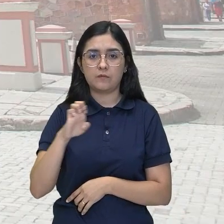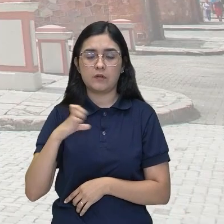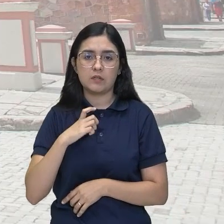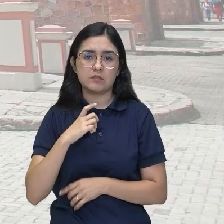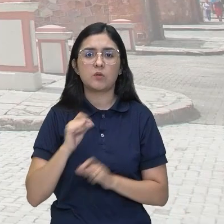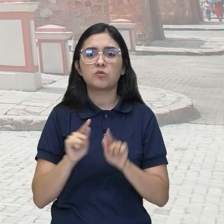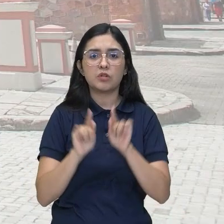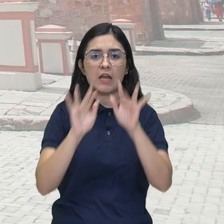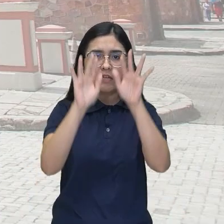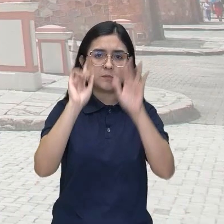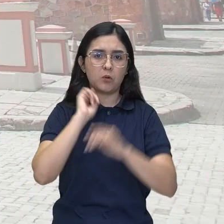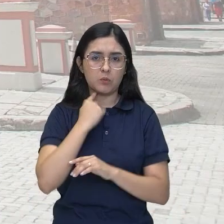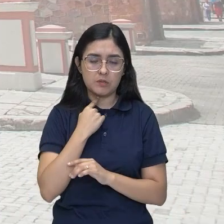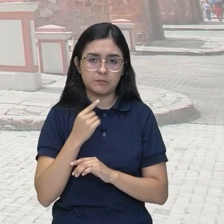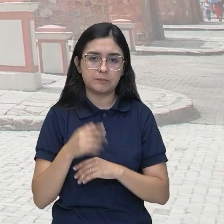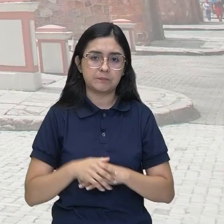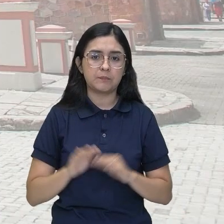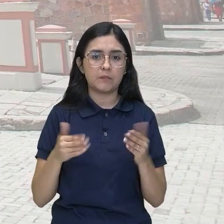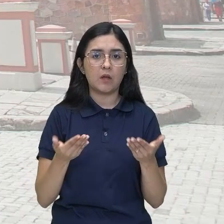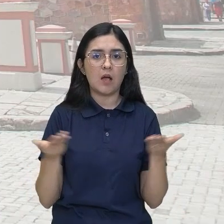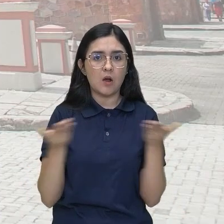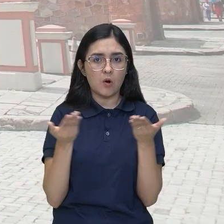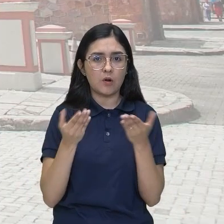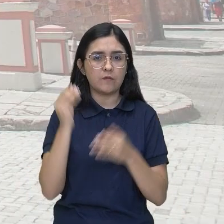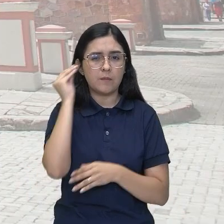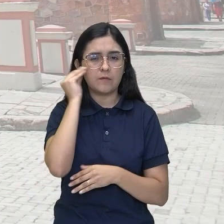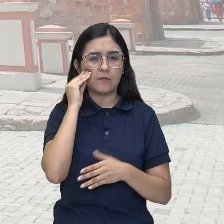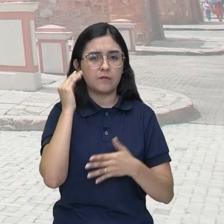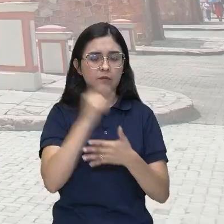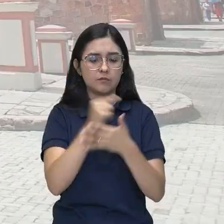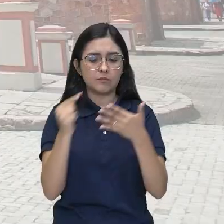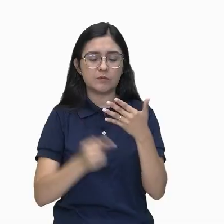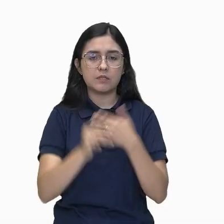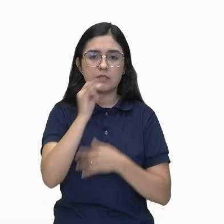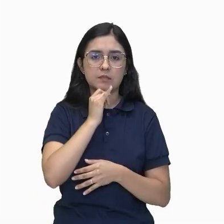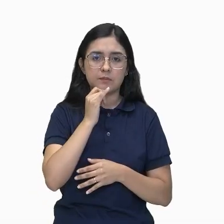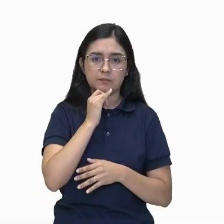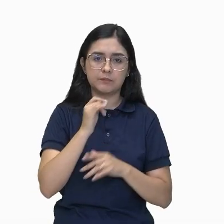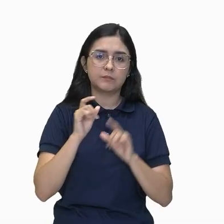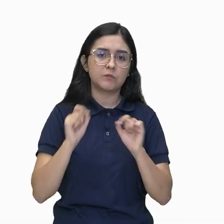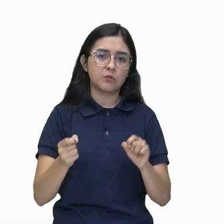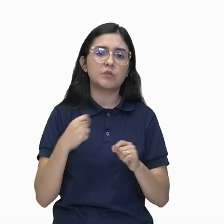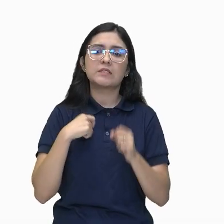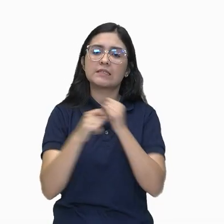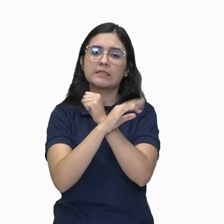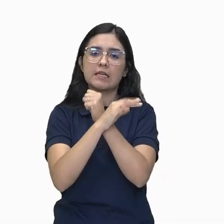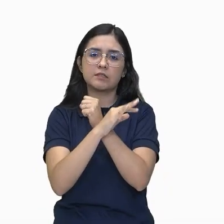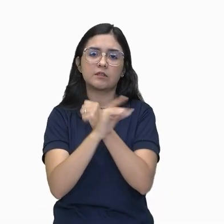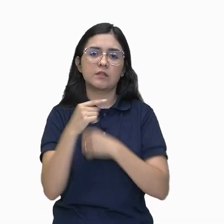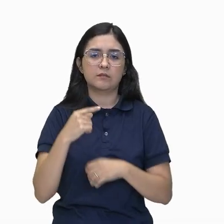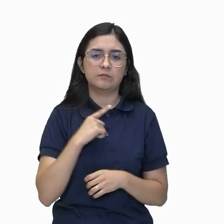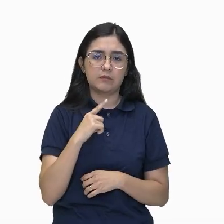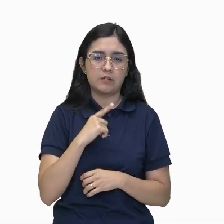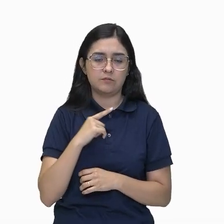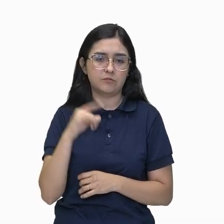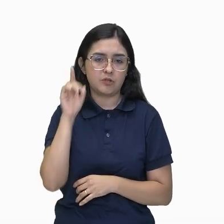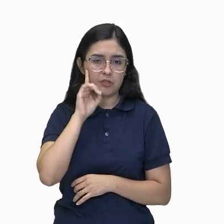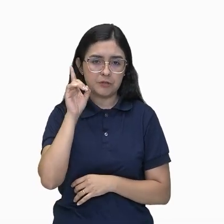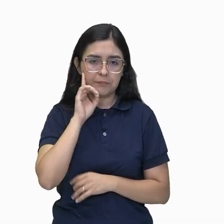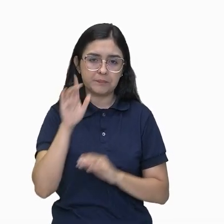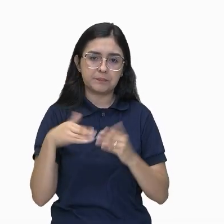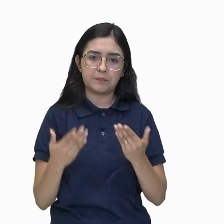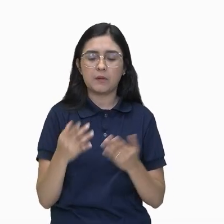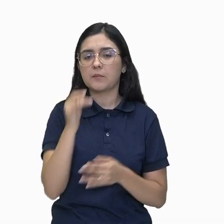poluentes. E agora, vamos ver alguns exemplos de ácidos no nosso cotidiano. Nós temos